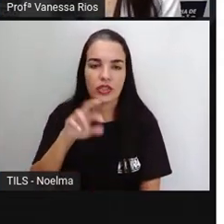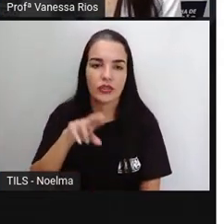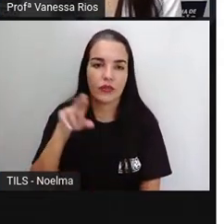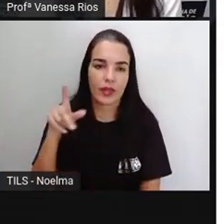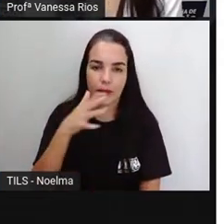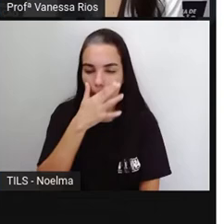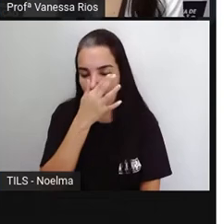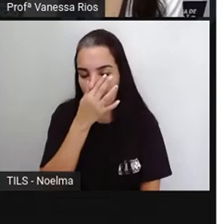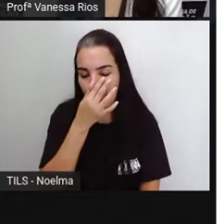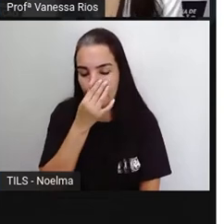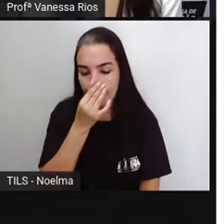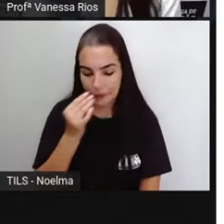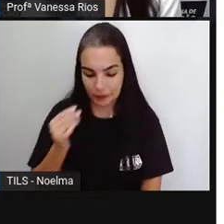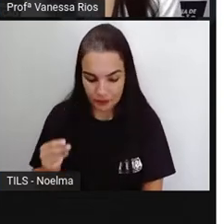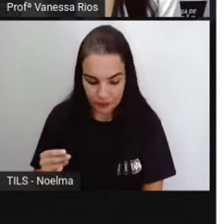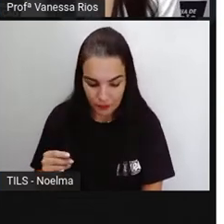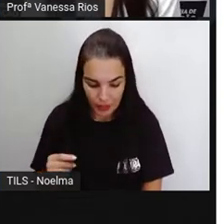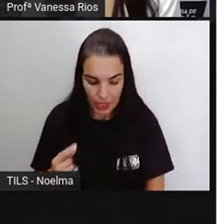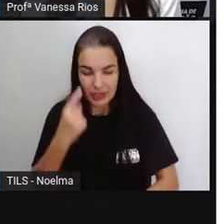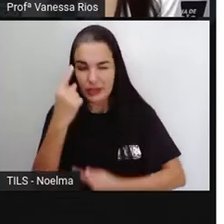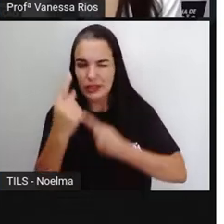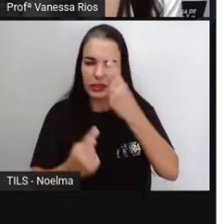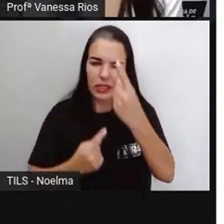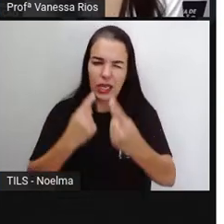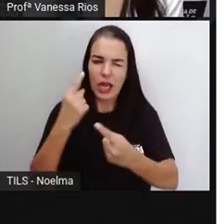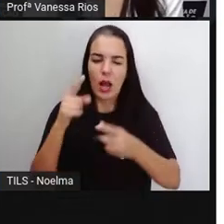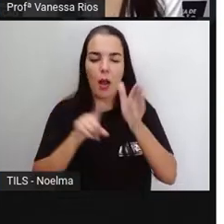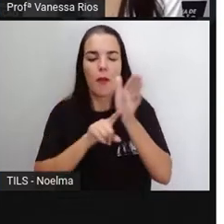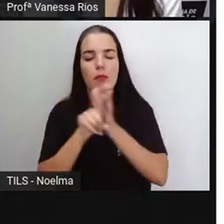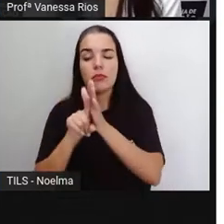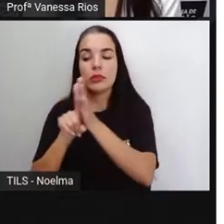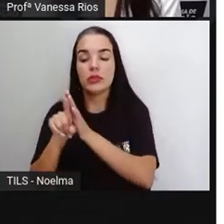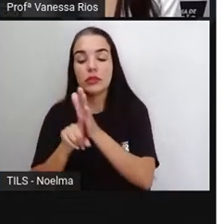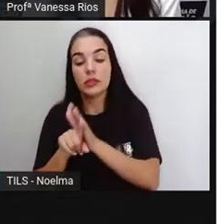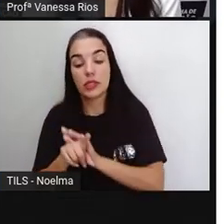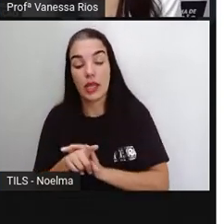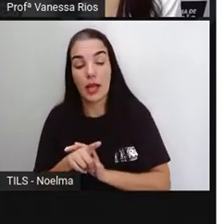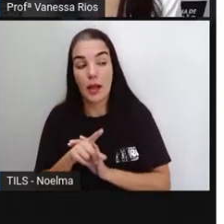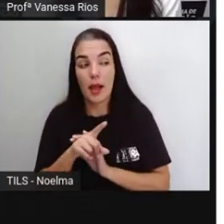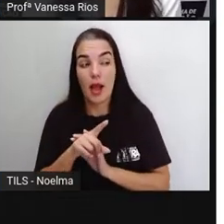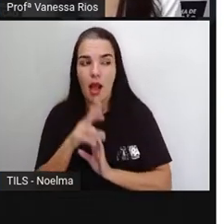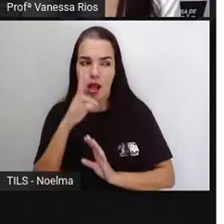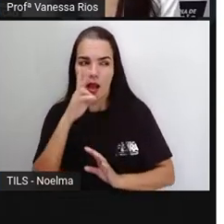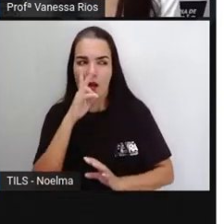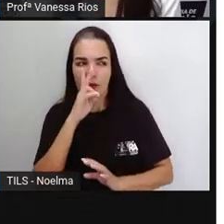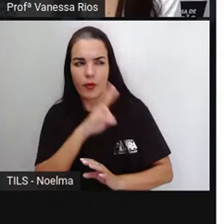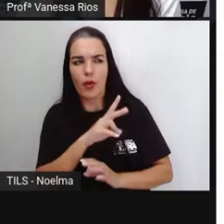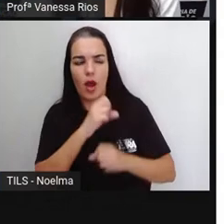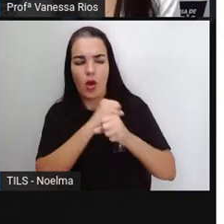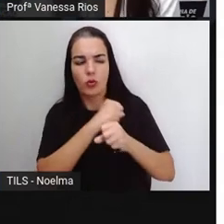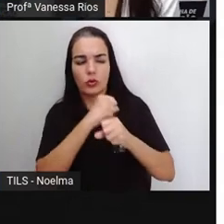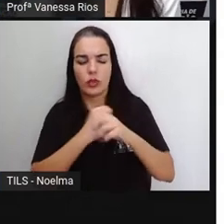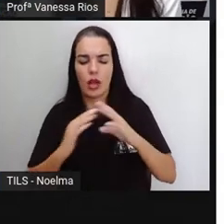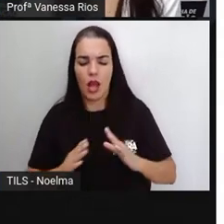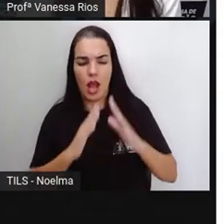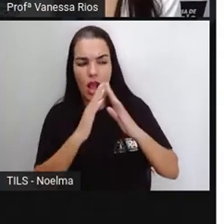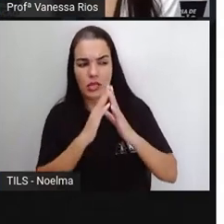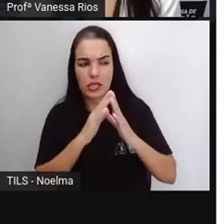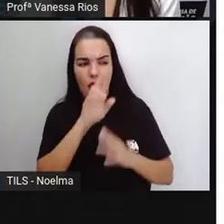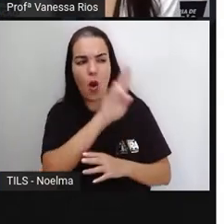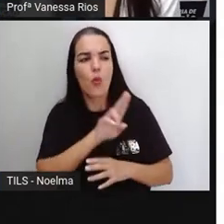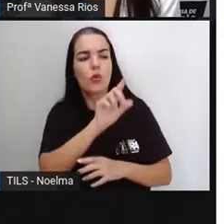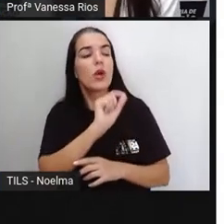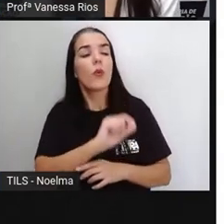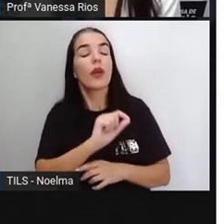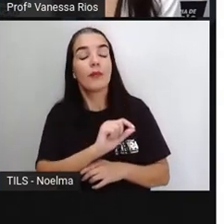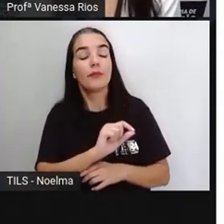Segundo as pesquisas, né, quando se observa os materiais mais utilizados na construção civil, se